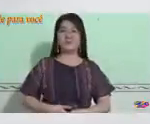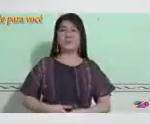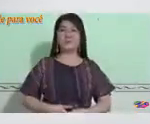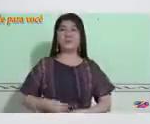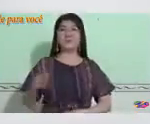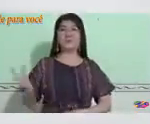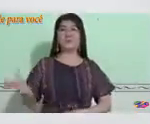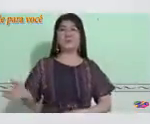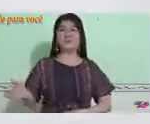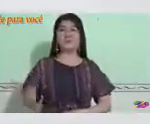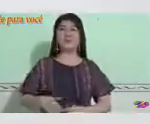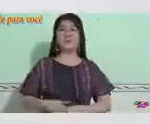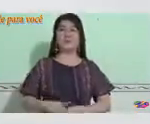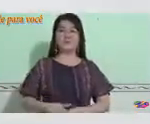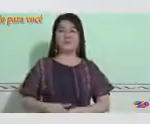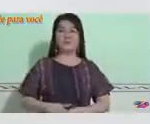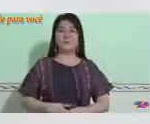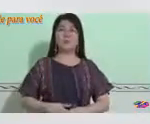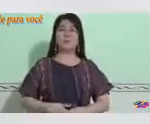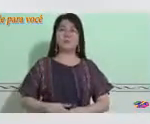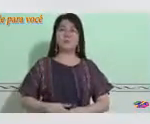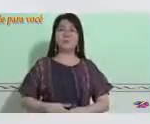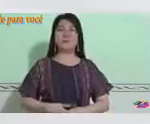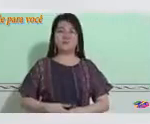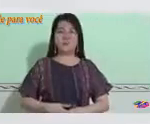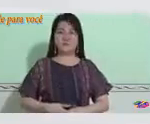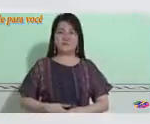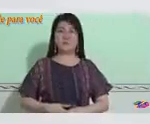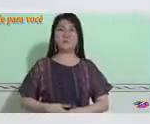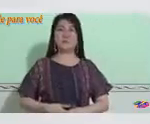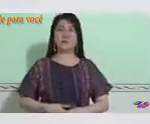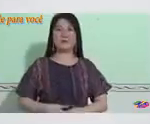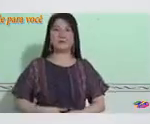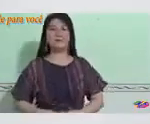e coceira intensa, que aumenta principalmente à noite.